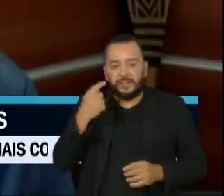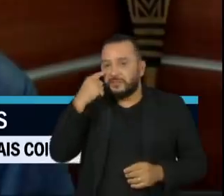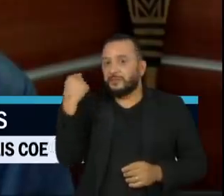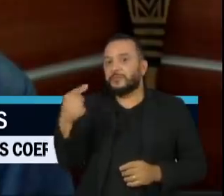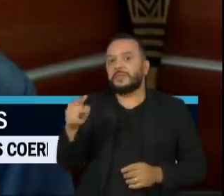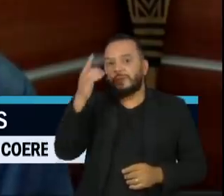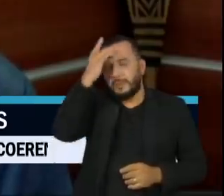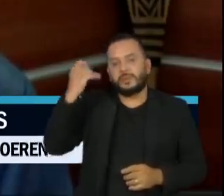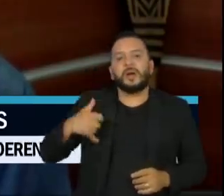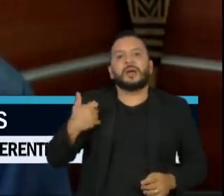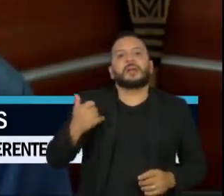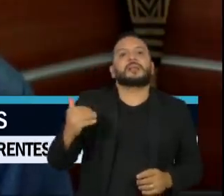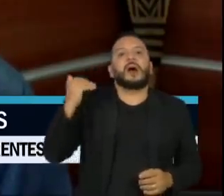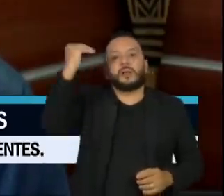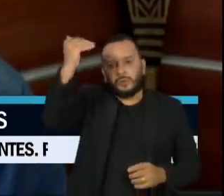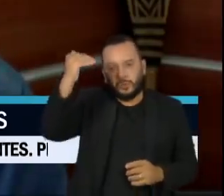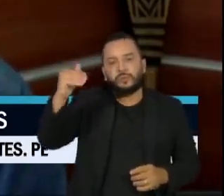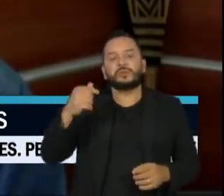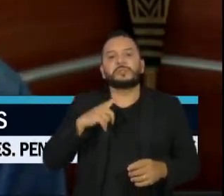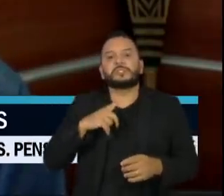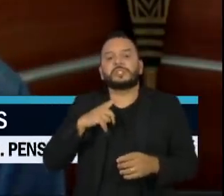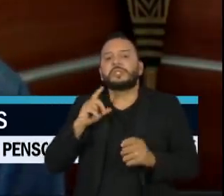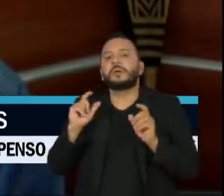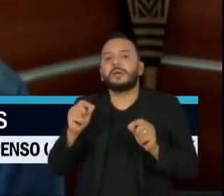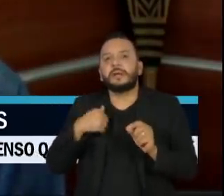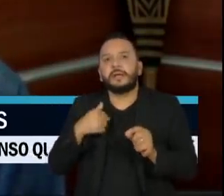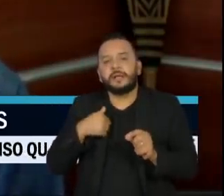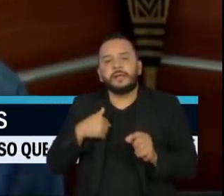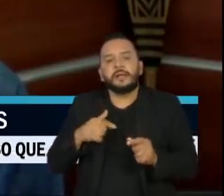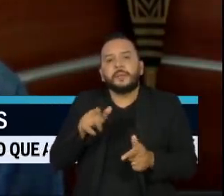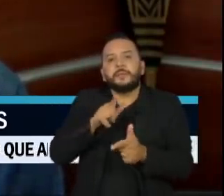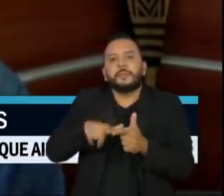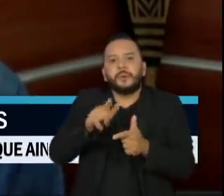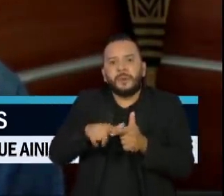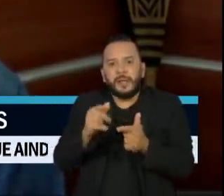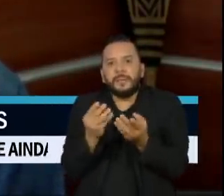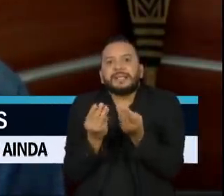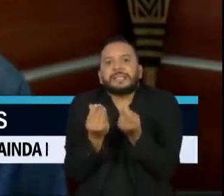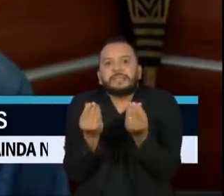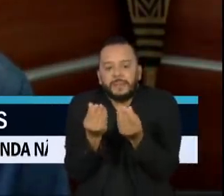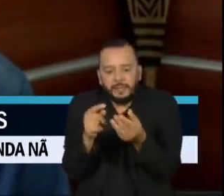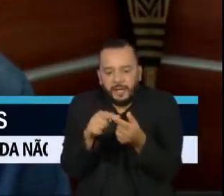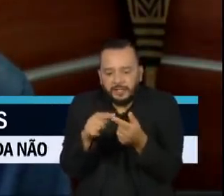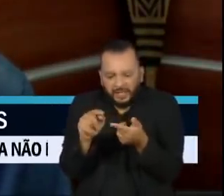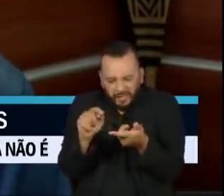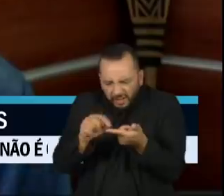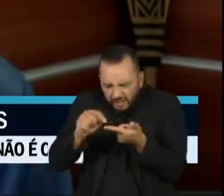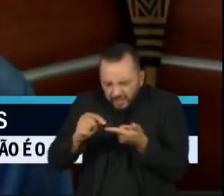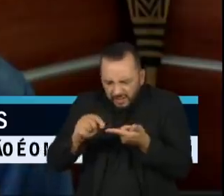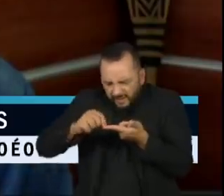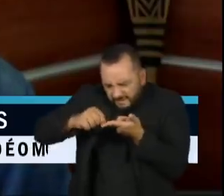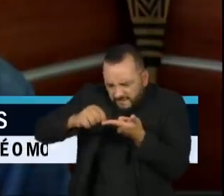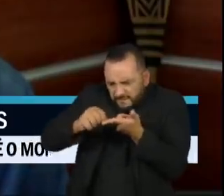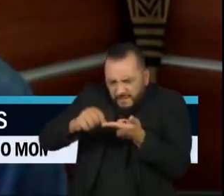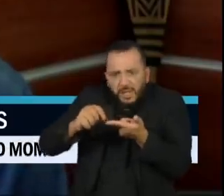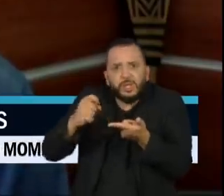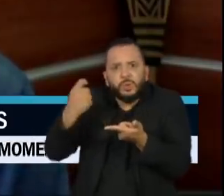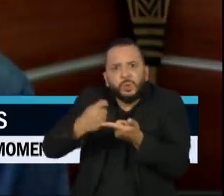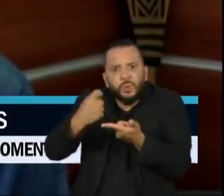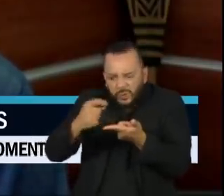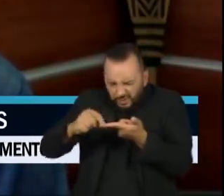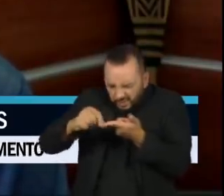verificamos problemas de sensibilidade das extremidades, das mãos, dos pés, alterações de